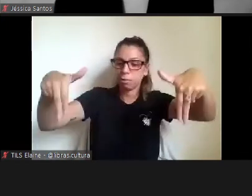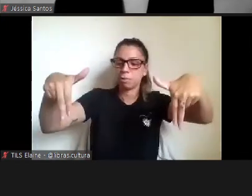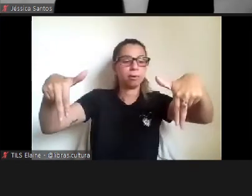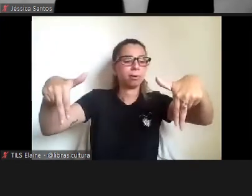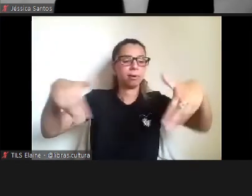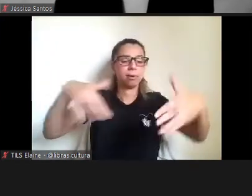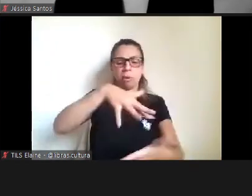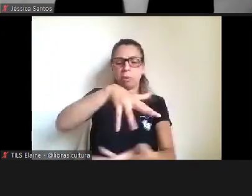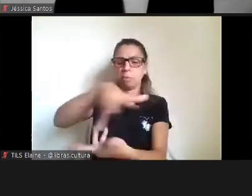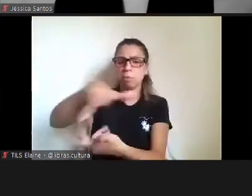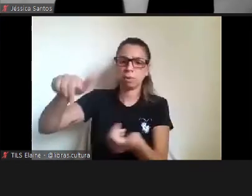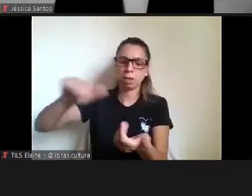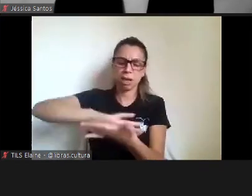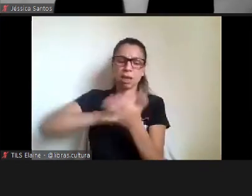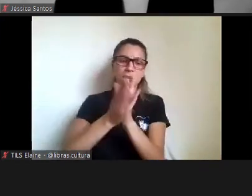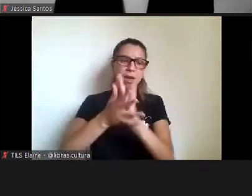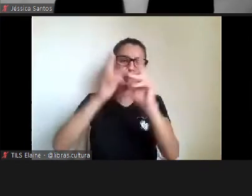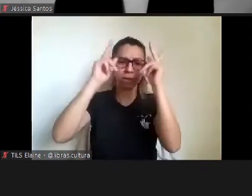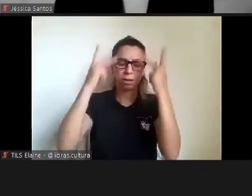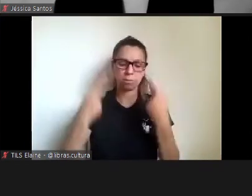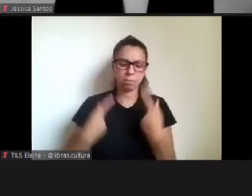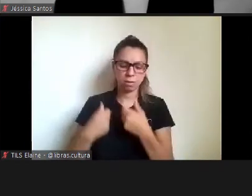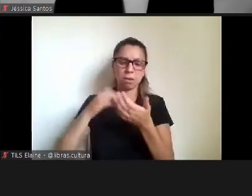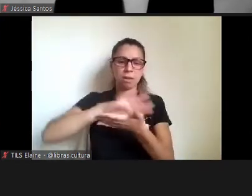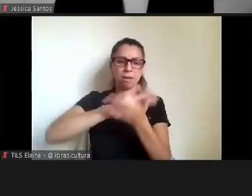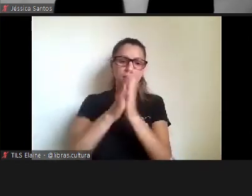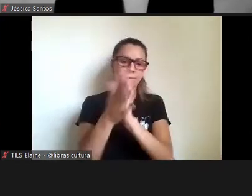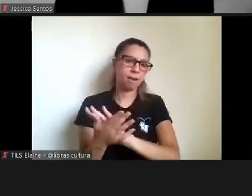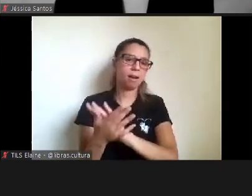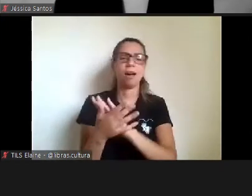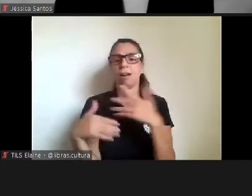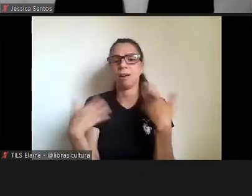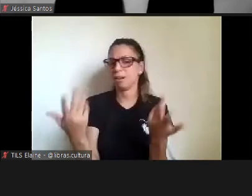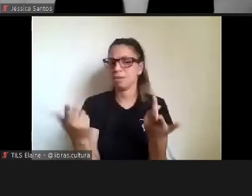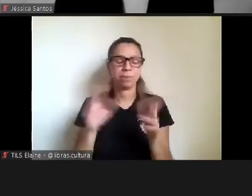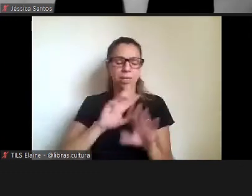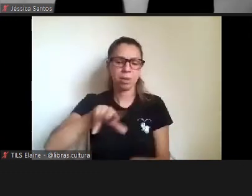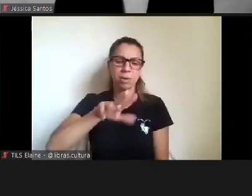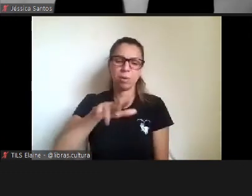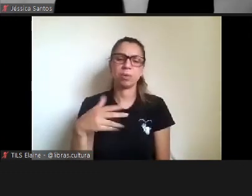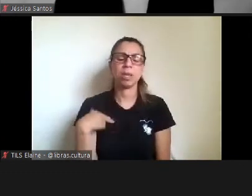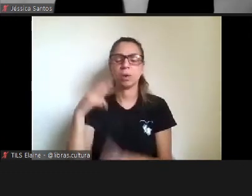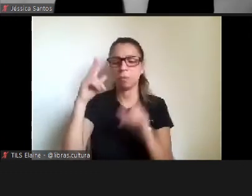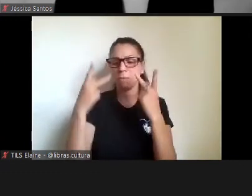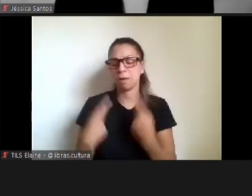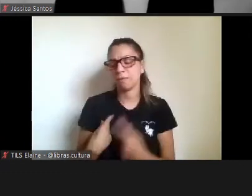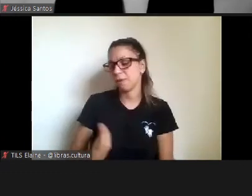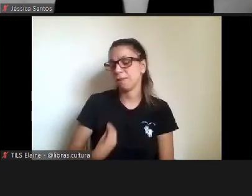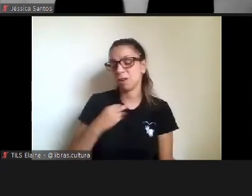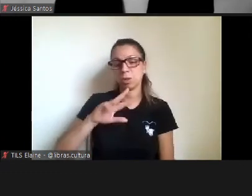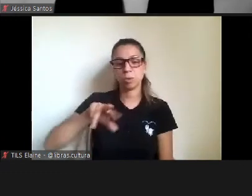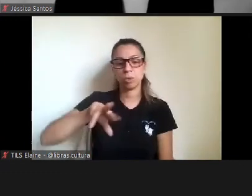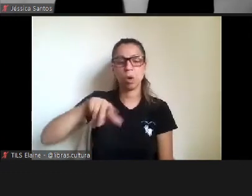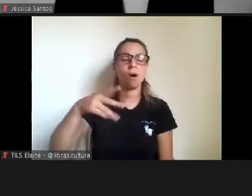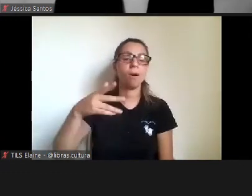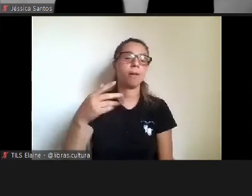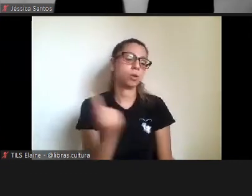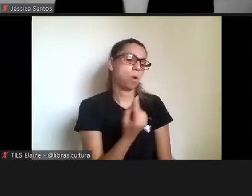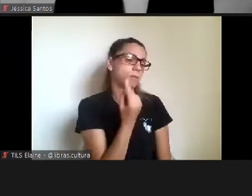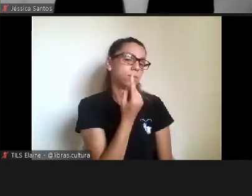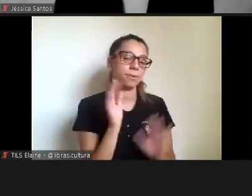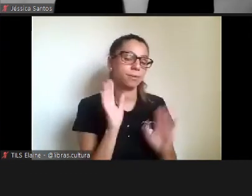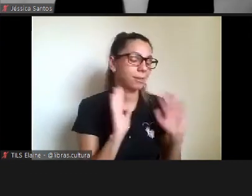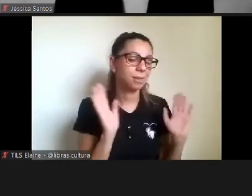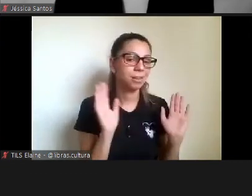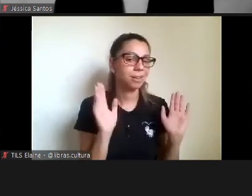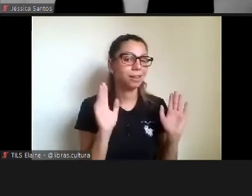mundo acaba, o ser humano acaba. O ser humano não vai viver só de virtualidade. É o que a Jéssica falou, a coisa do abraço. Se hoje a gente está